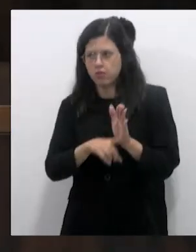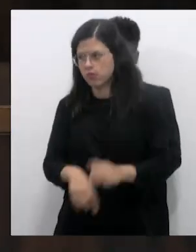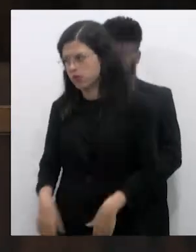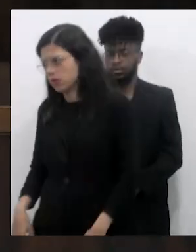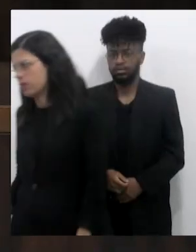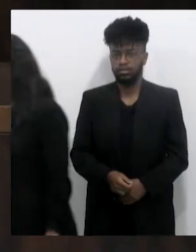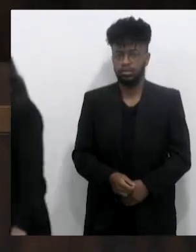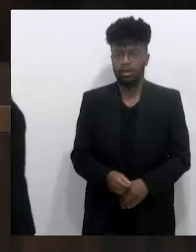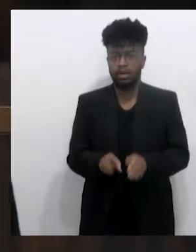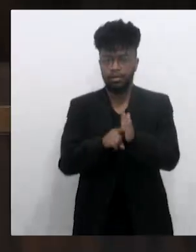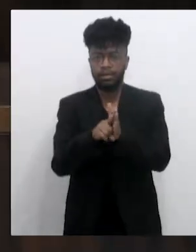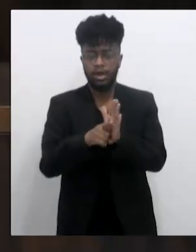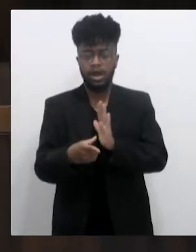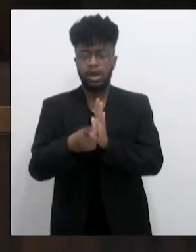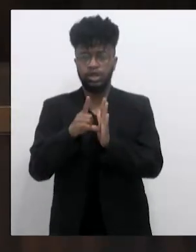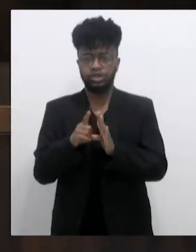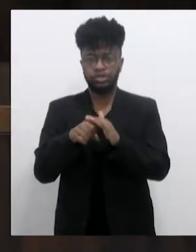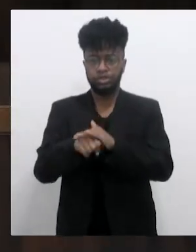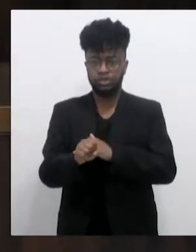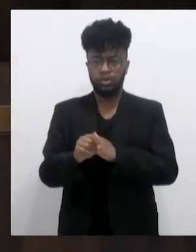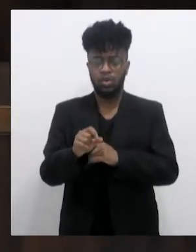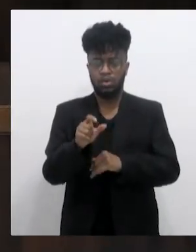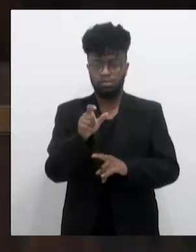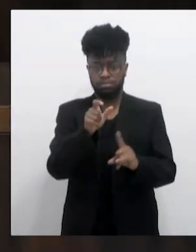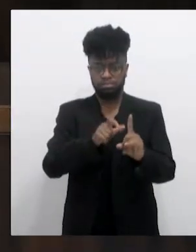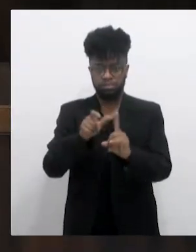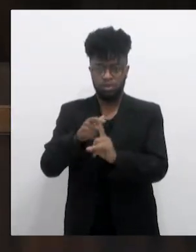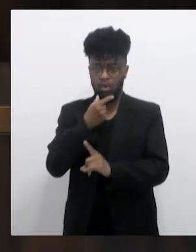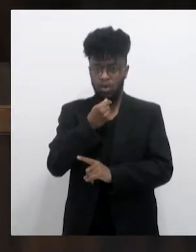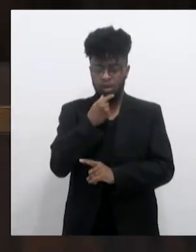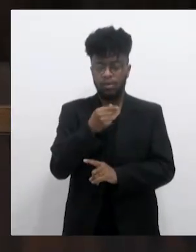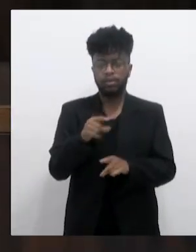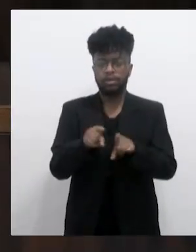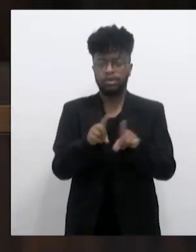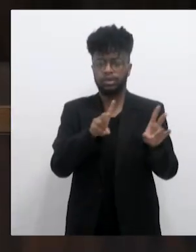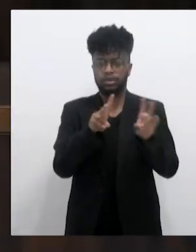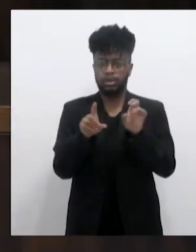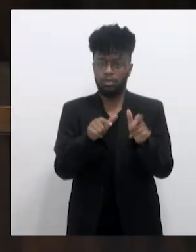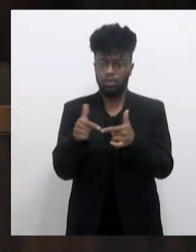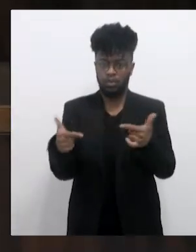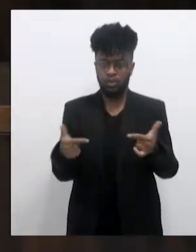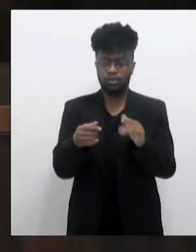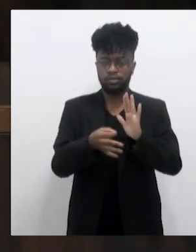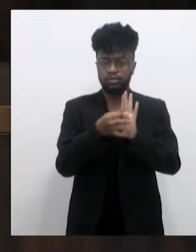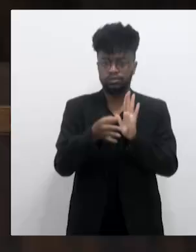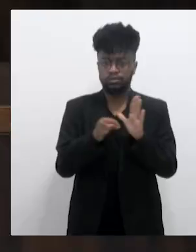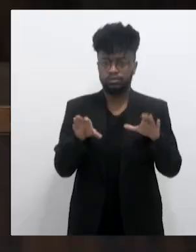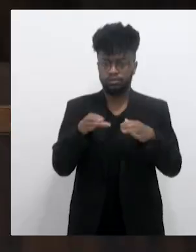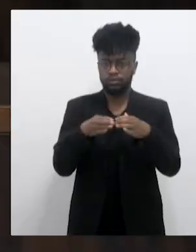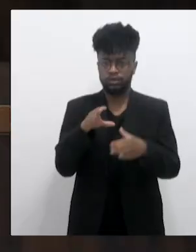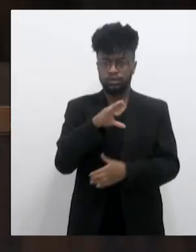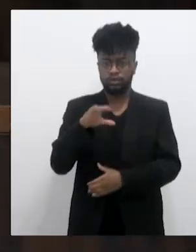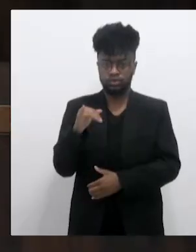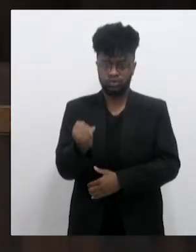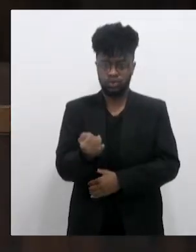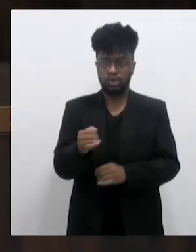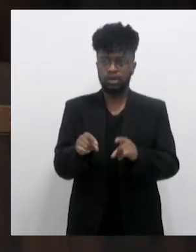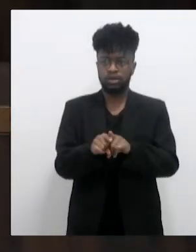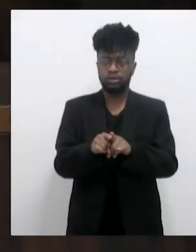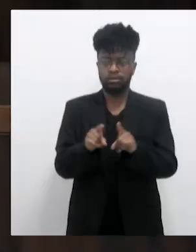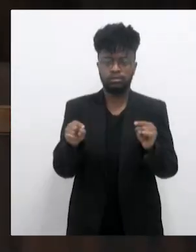no Estado do Rio de Janeiro e dá outras providências. Parecer das Comissões de Constituição e Justiça